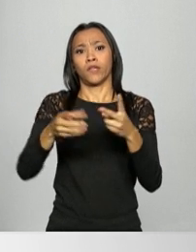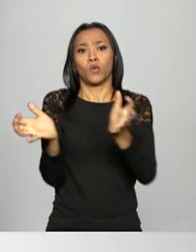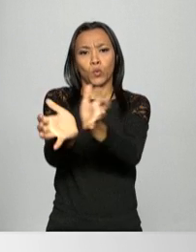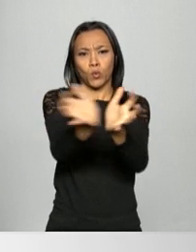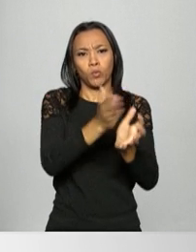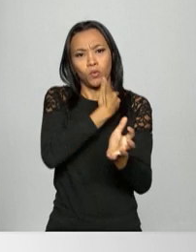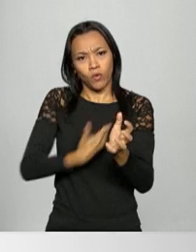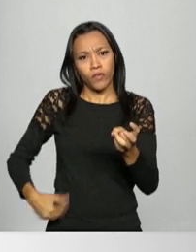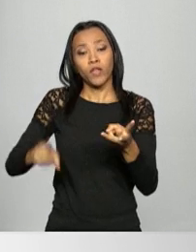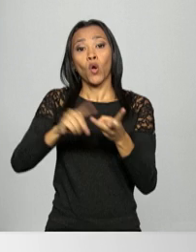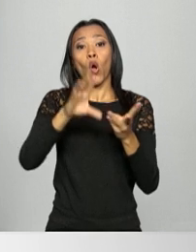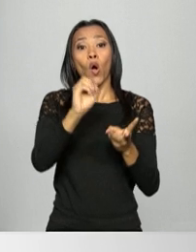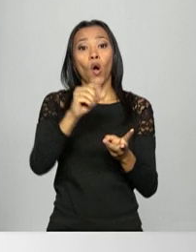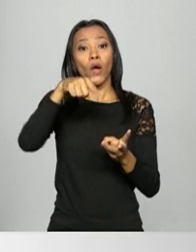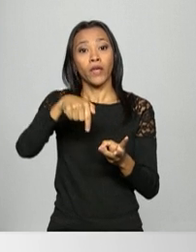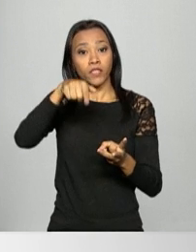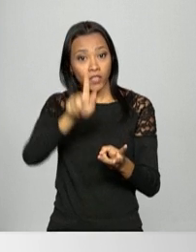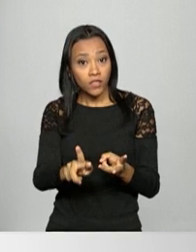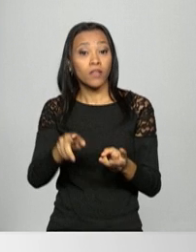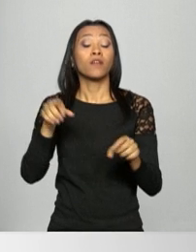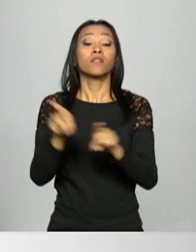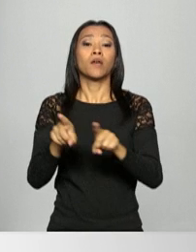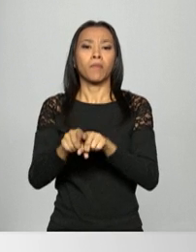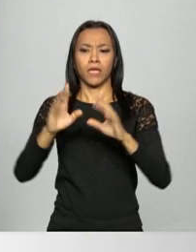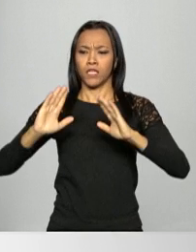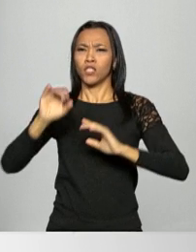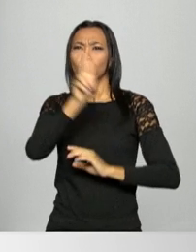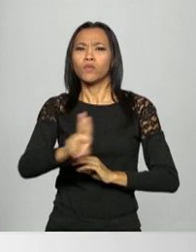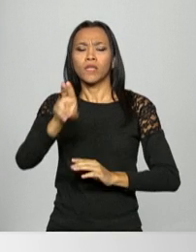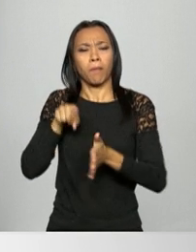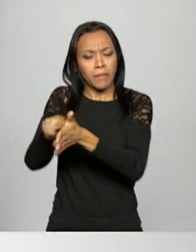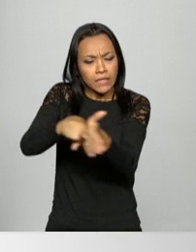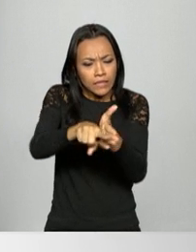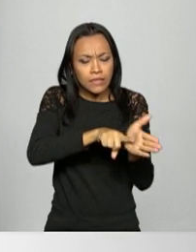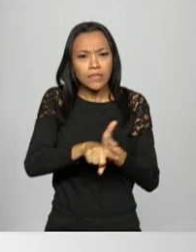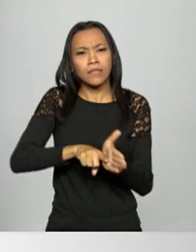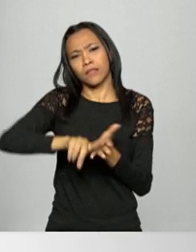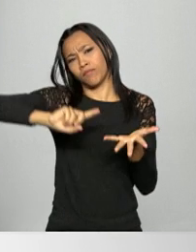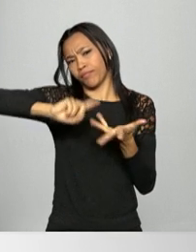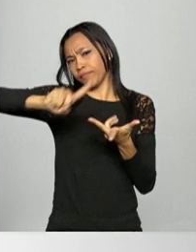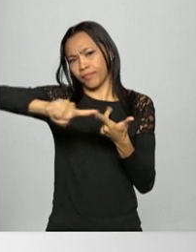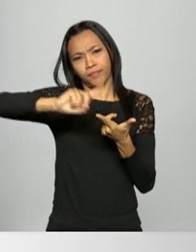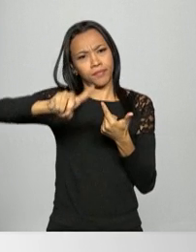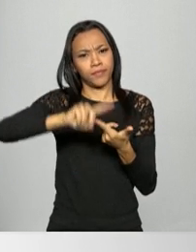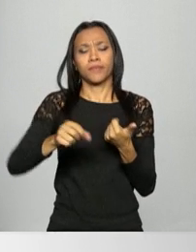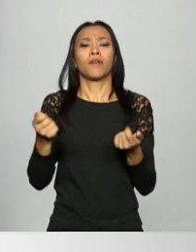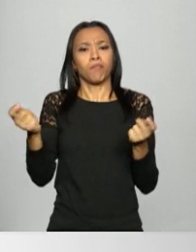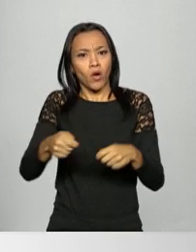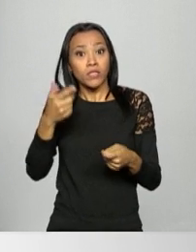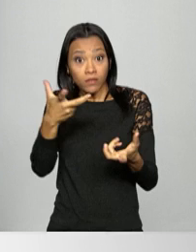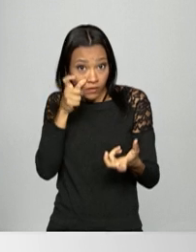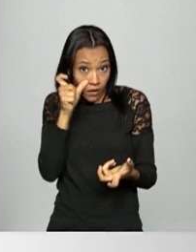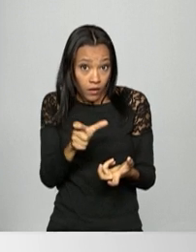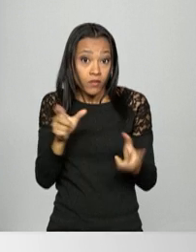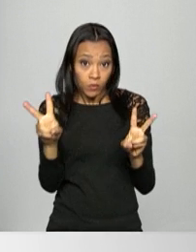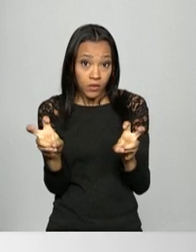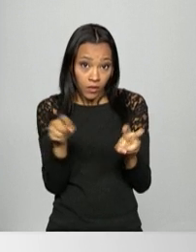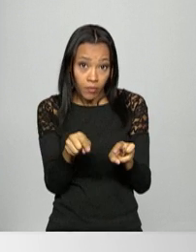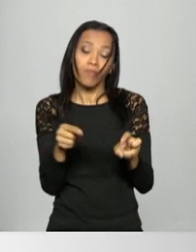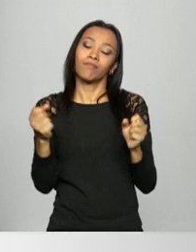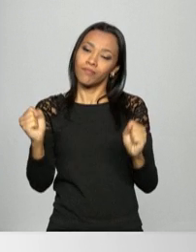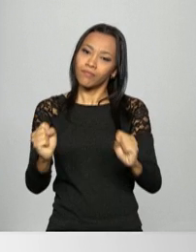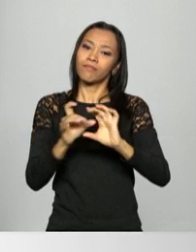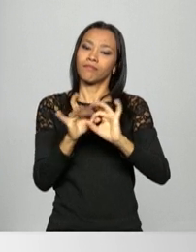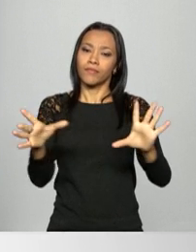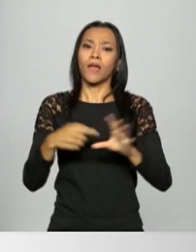ambientais, ONGs, instituições de ensino e pesquisa e instituições governamentais, além de possíveis interessados no assunto.